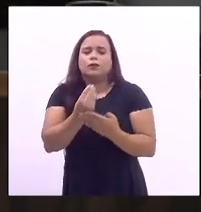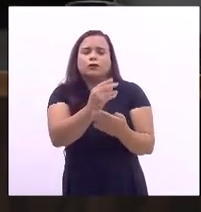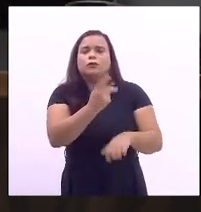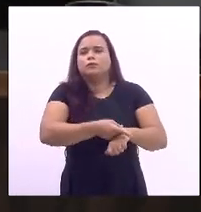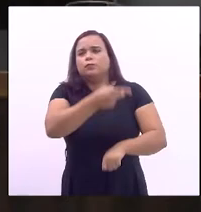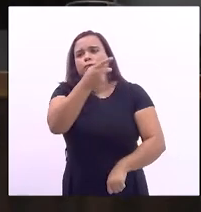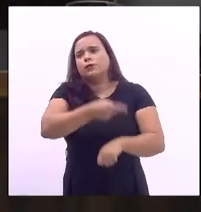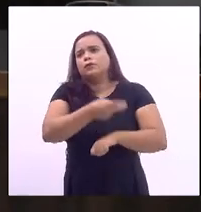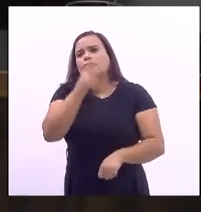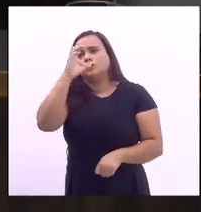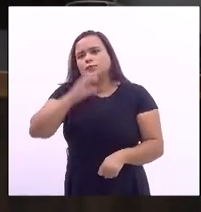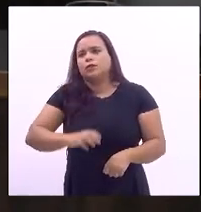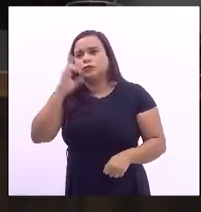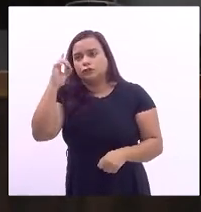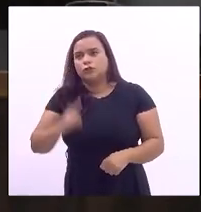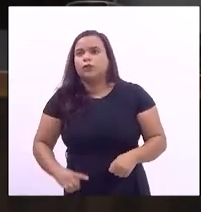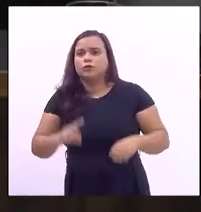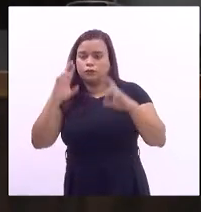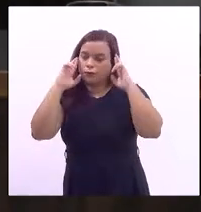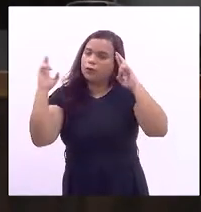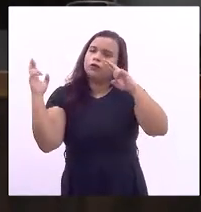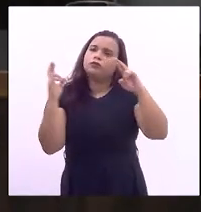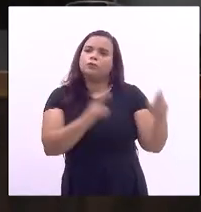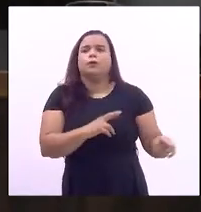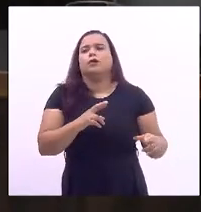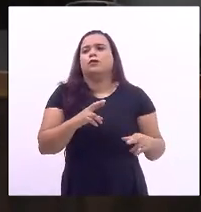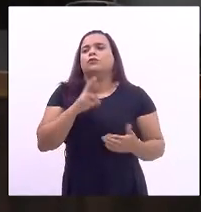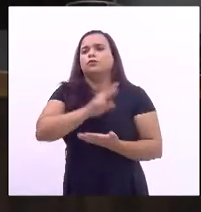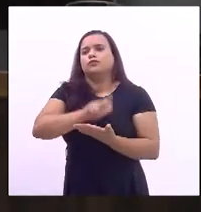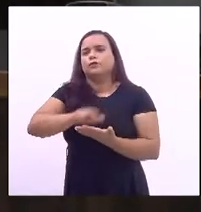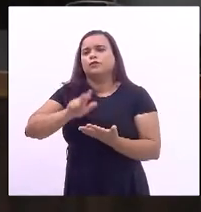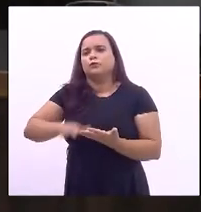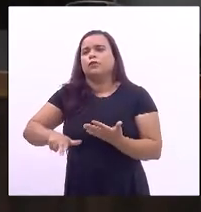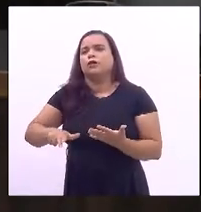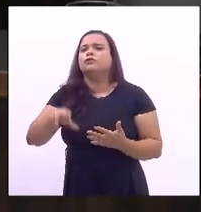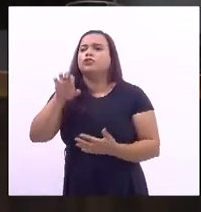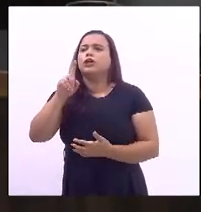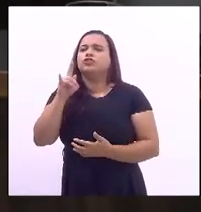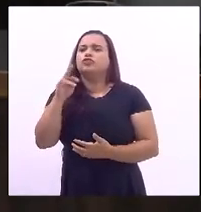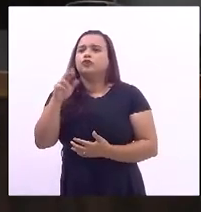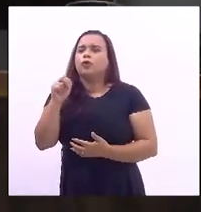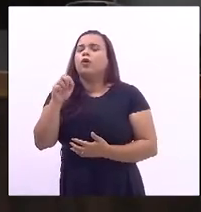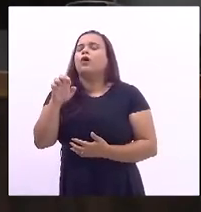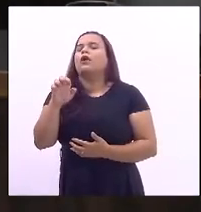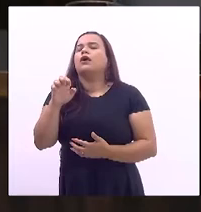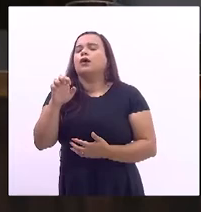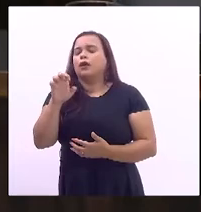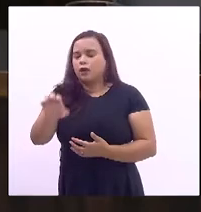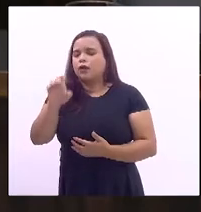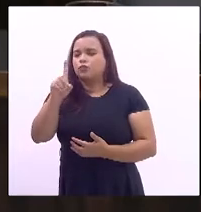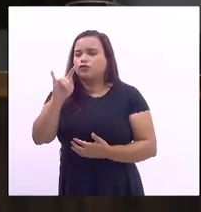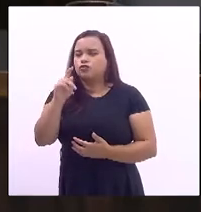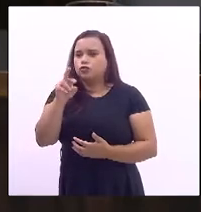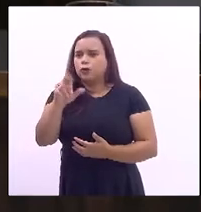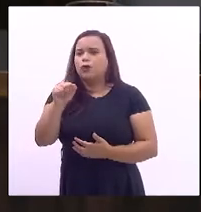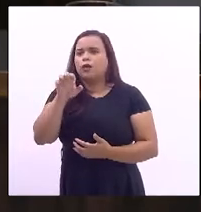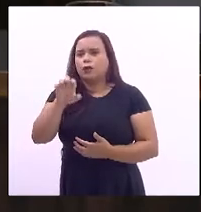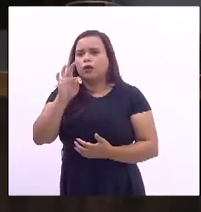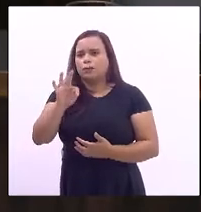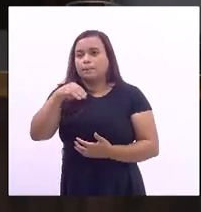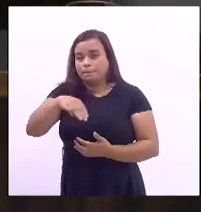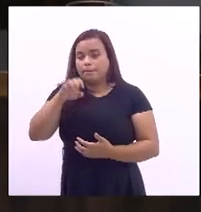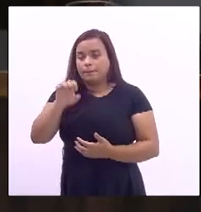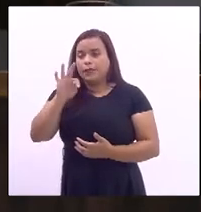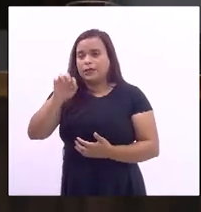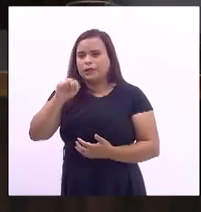a editora metanóia parte da comissão de normas internas e proposições externas favorável ela toda pintada de Chico Machado em discussão